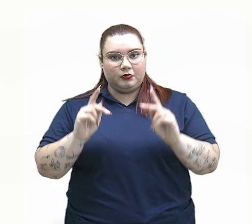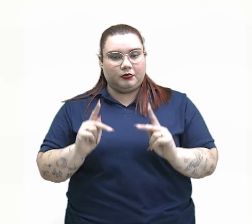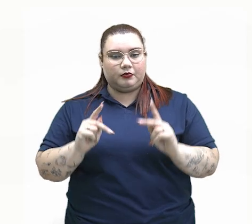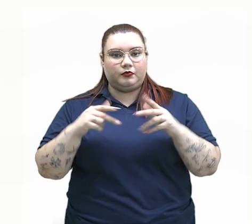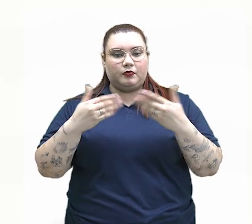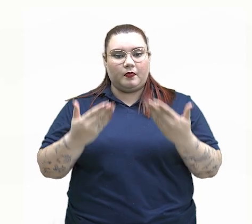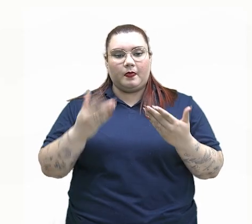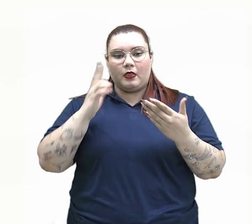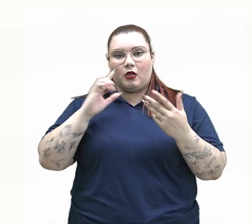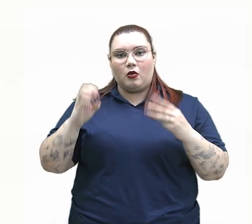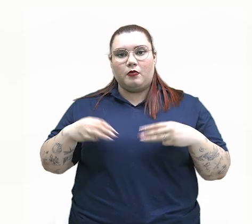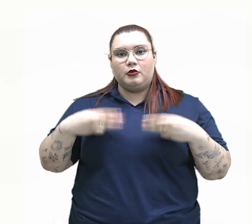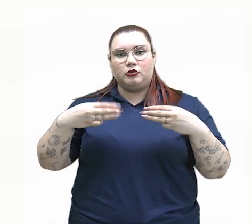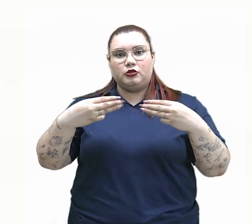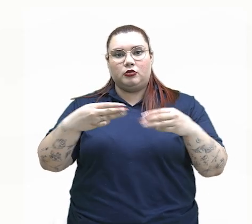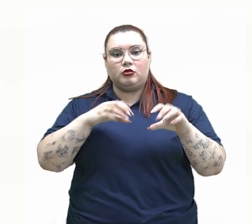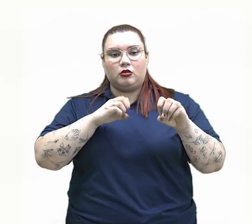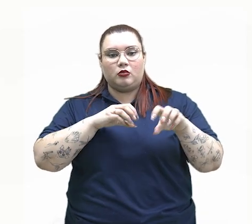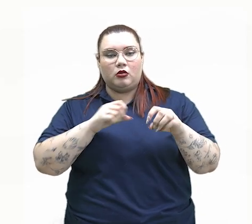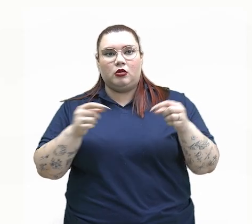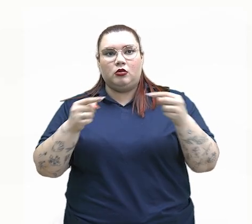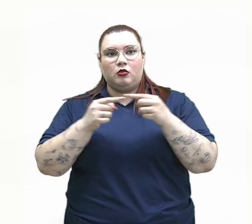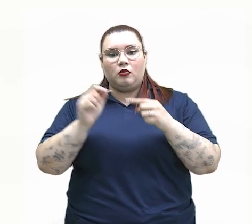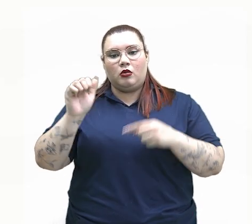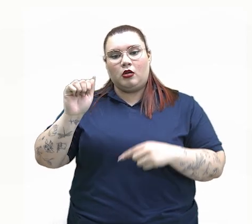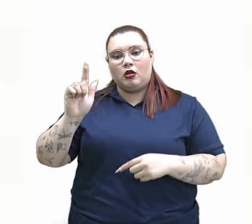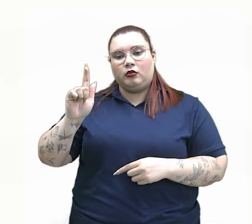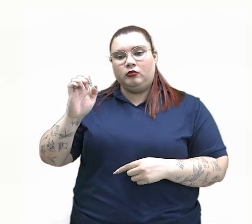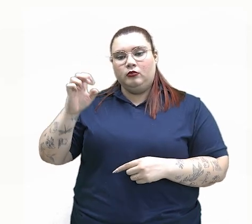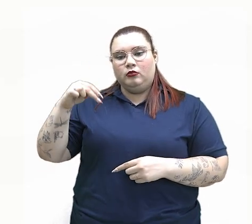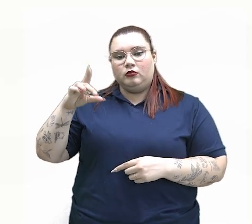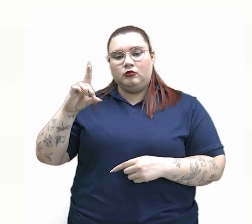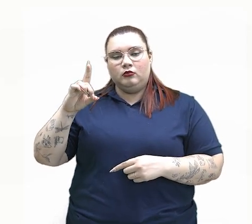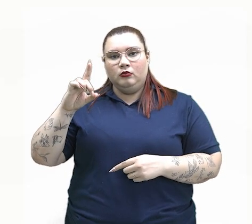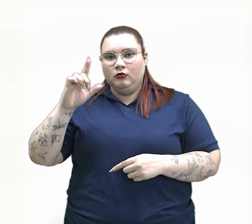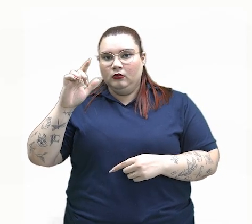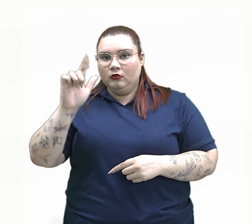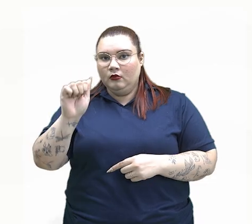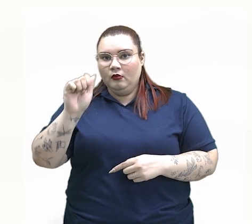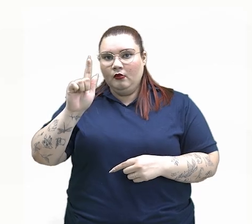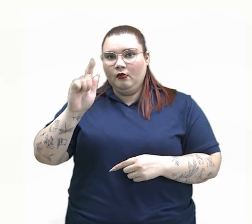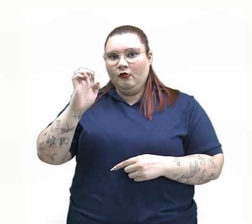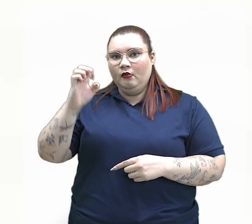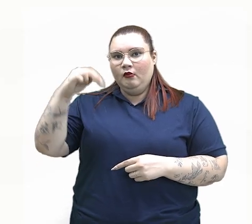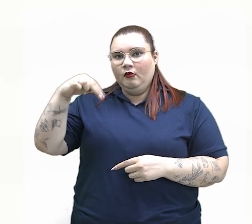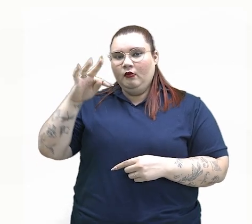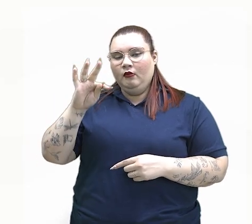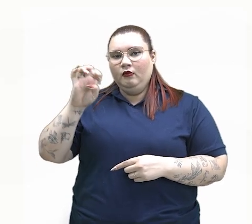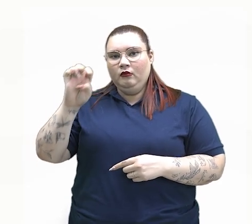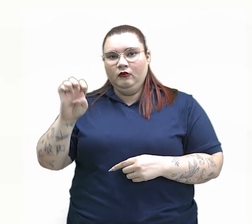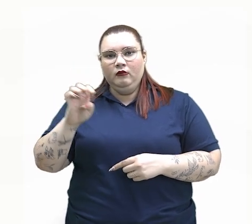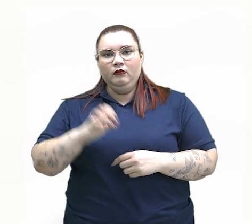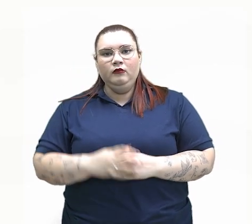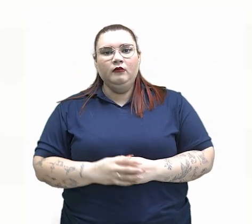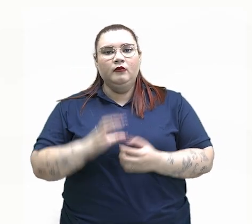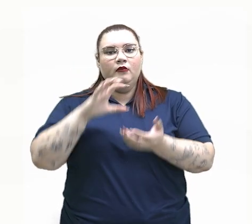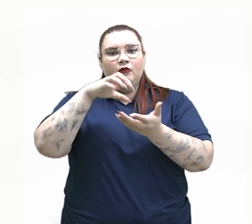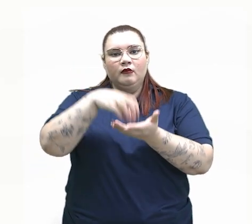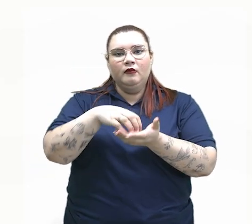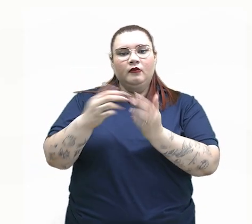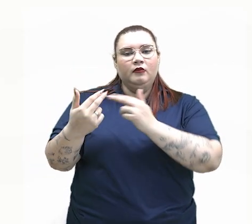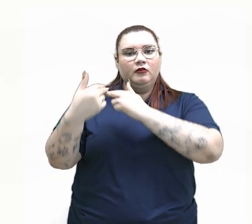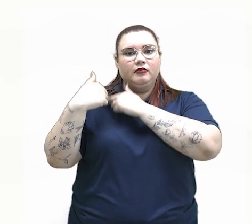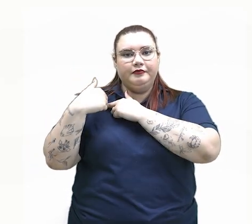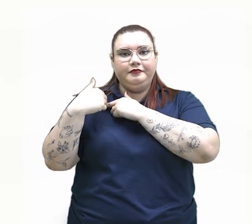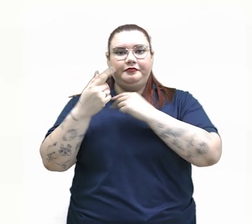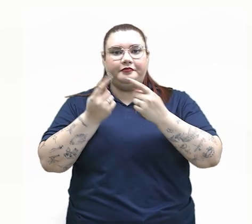da Educação seria o agente, né? Olha o detalhamento aparecendo aqui. Órgão responsável por